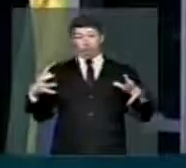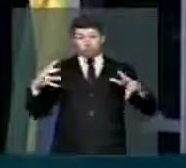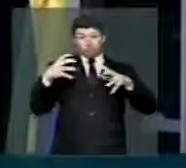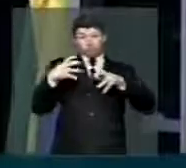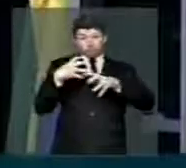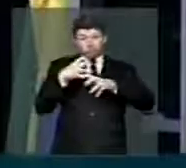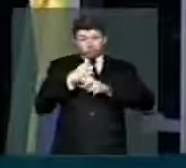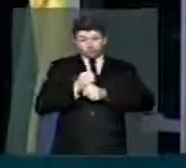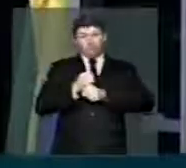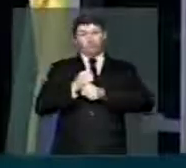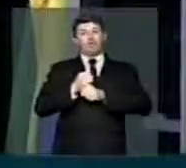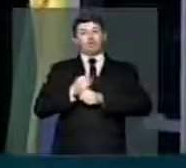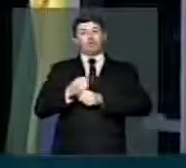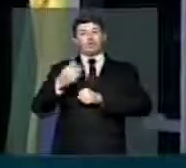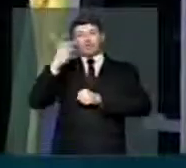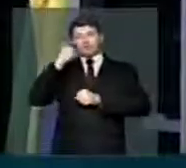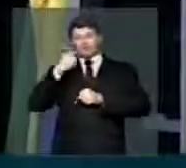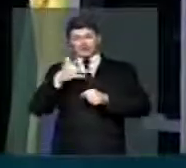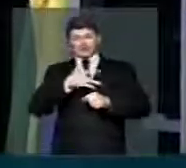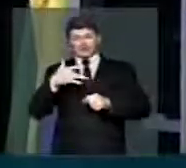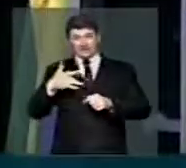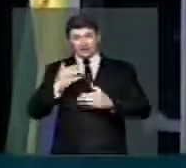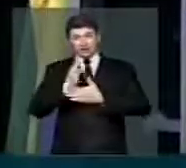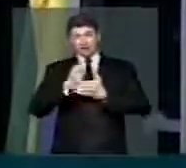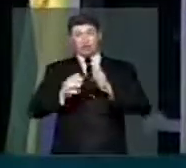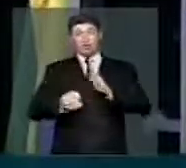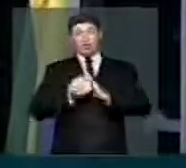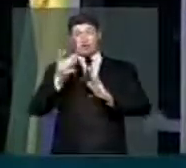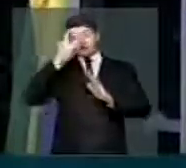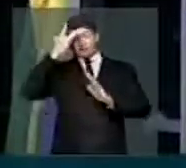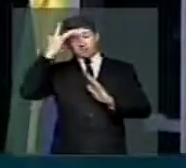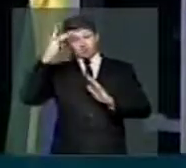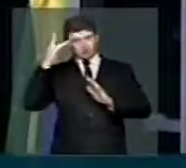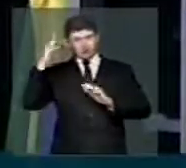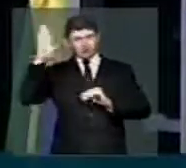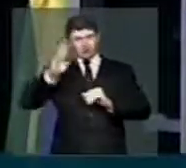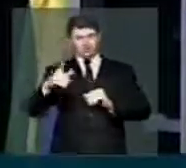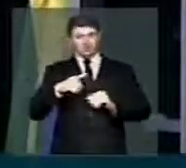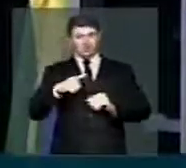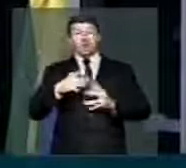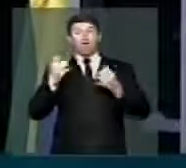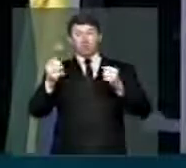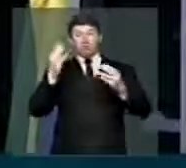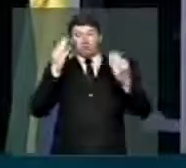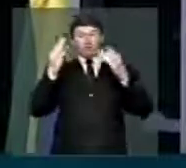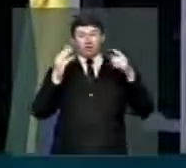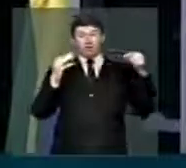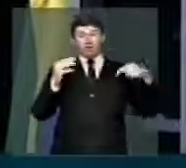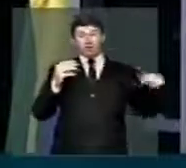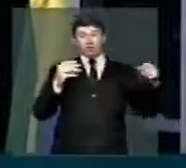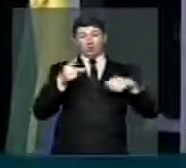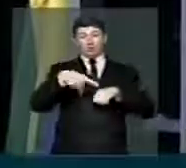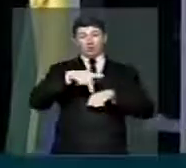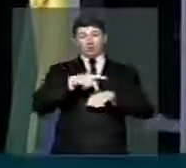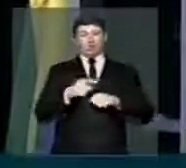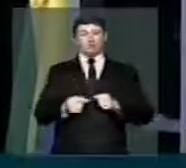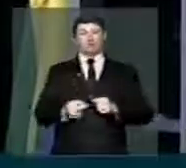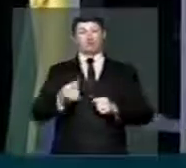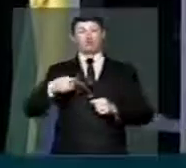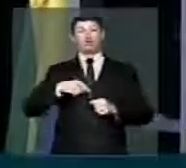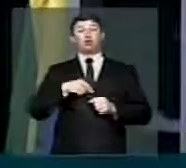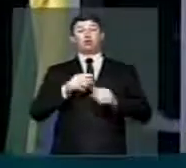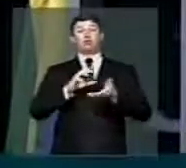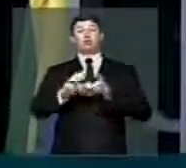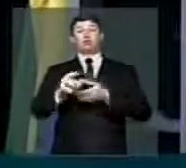dividimos pelo número de habitantes e vamos comparar com alguns vizinhos fronteiriços nossos. nós estamos investindo um